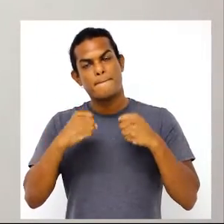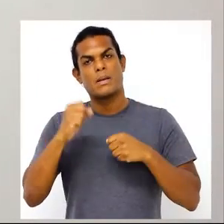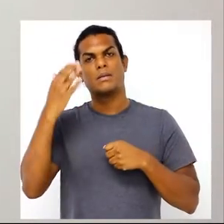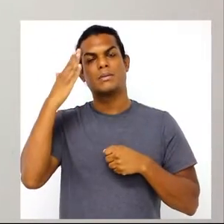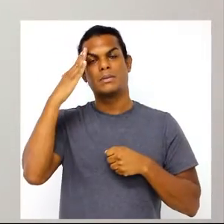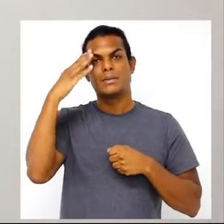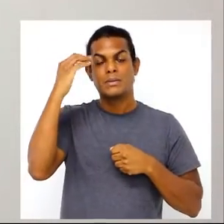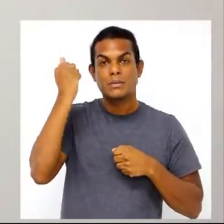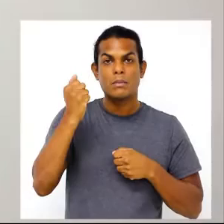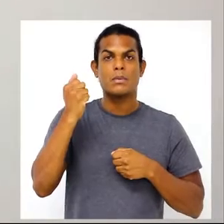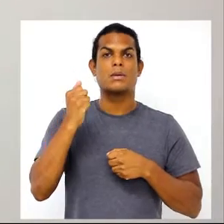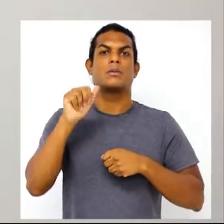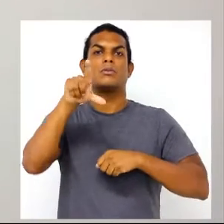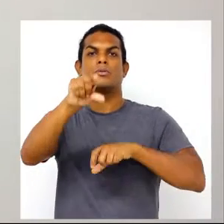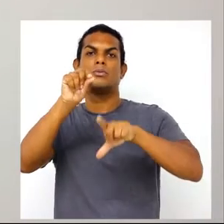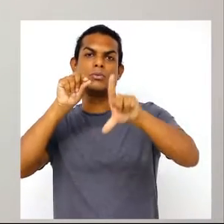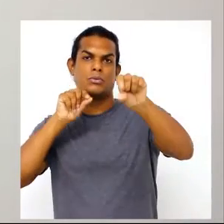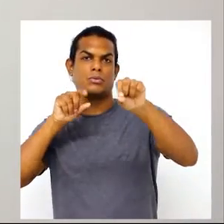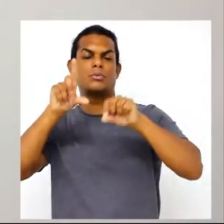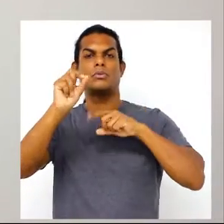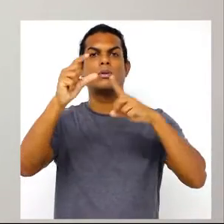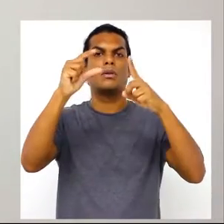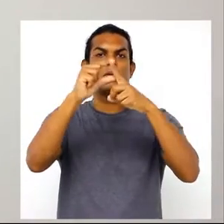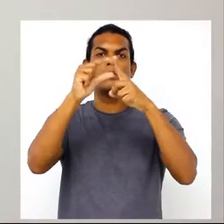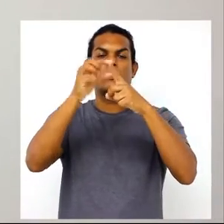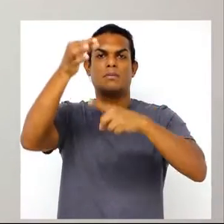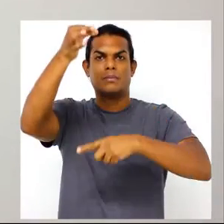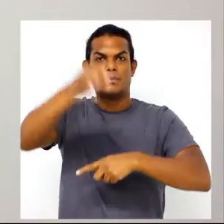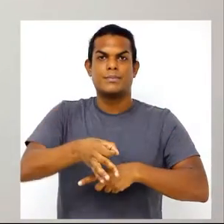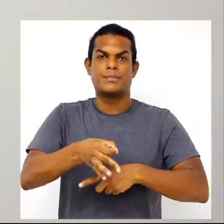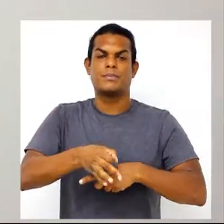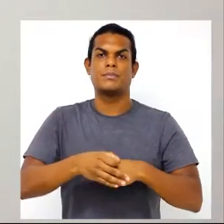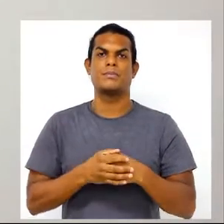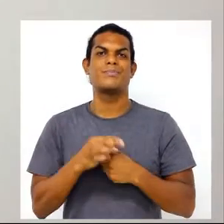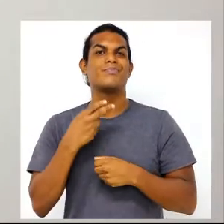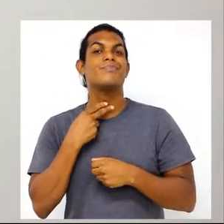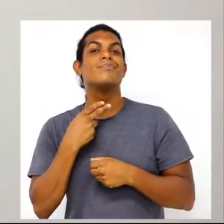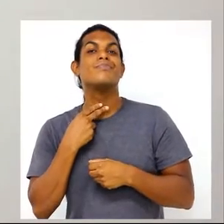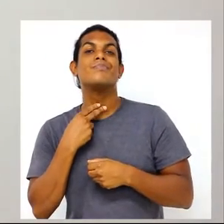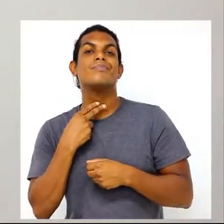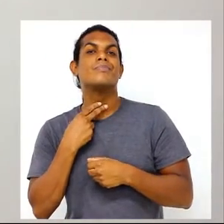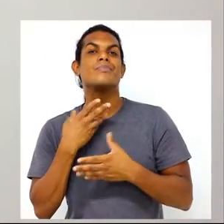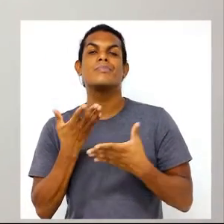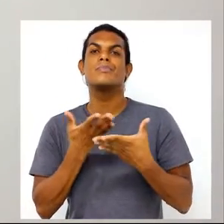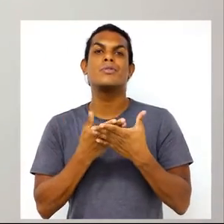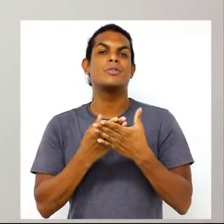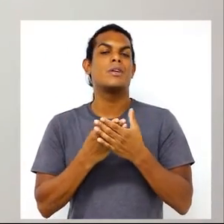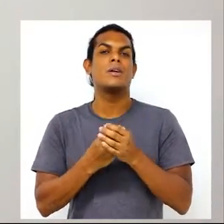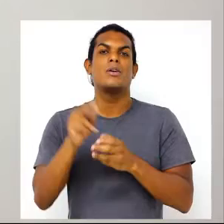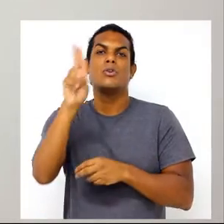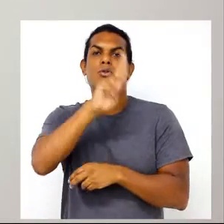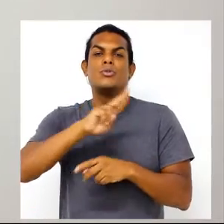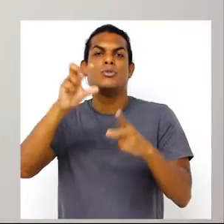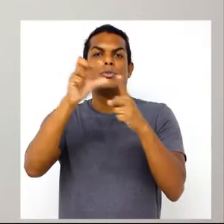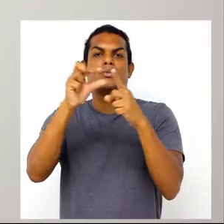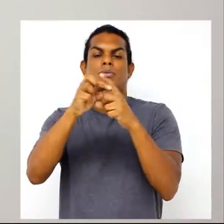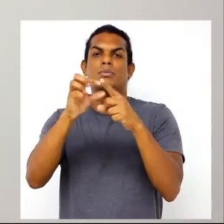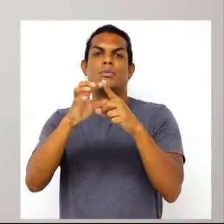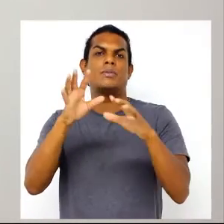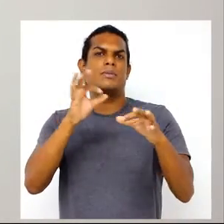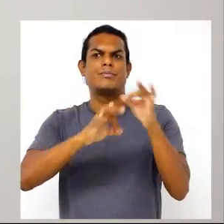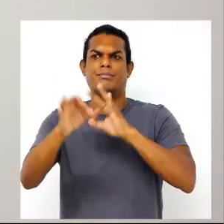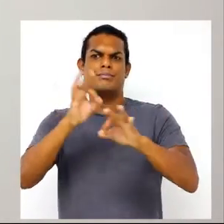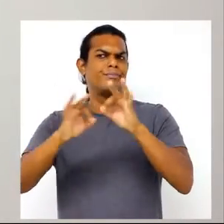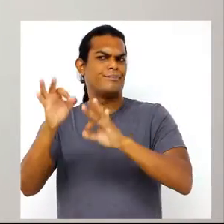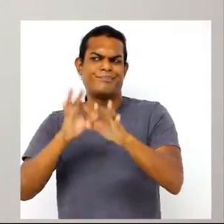tenho que escolher bem as palavras. Não pode fugir do tema. Então, as palavras aí que estão